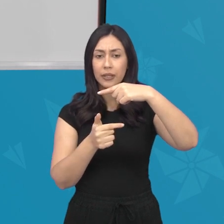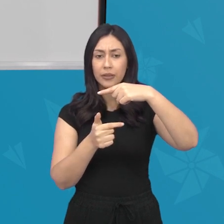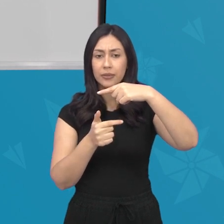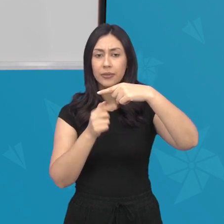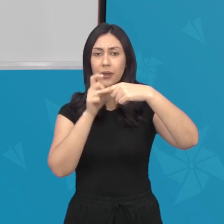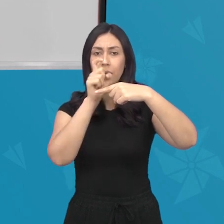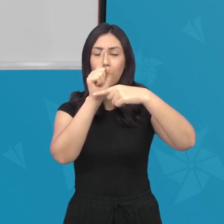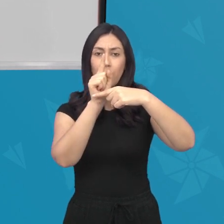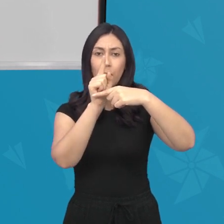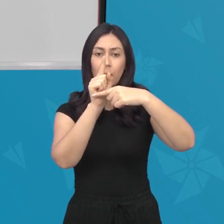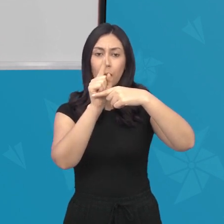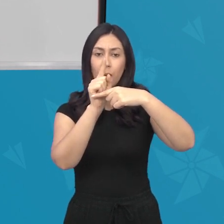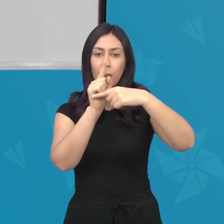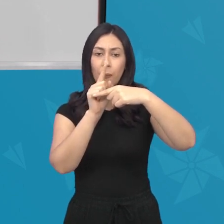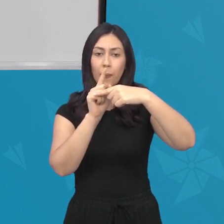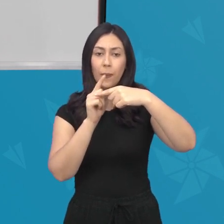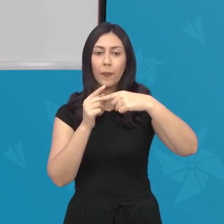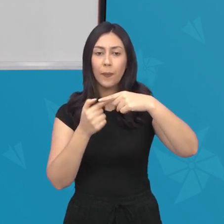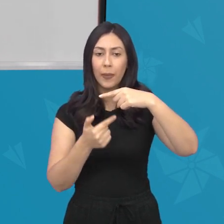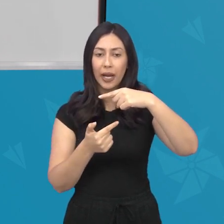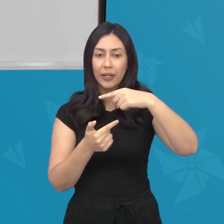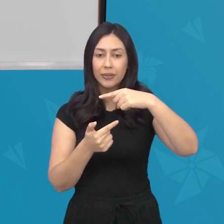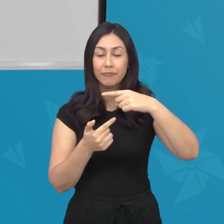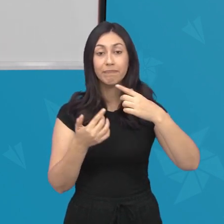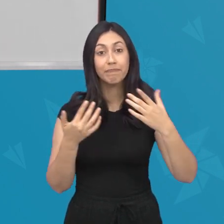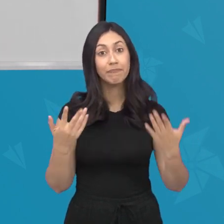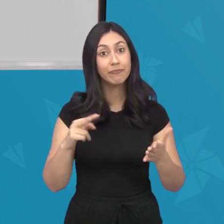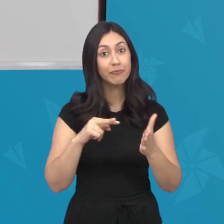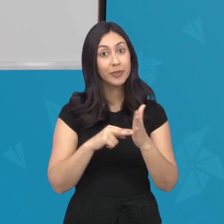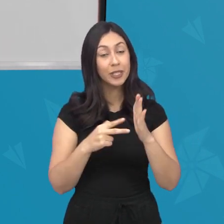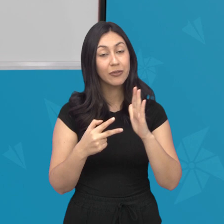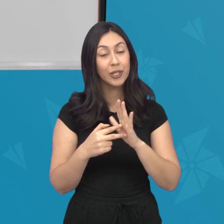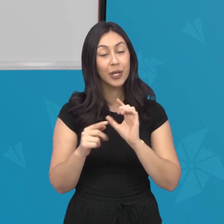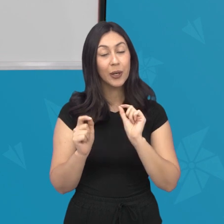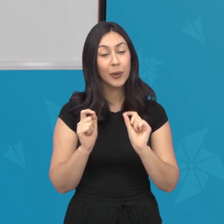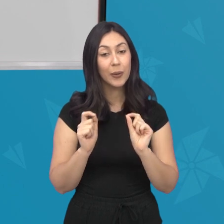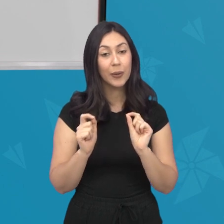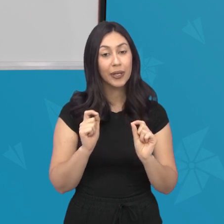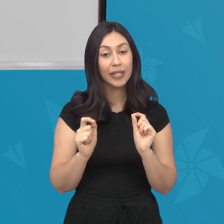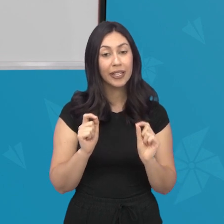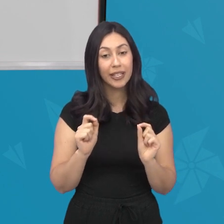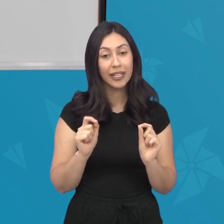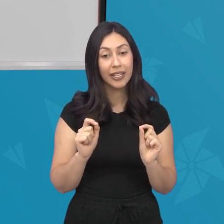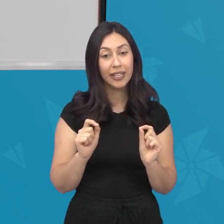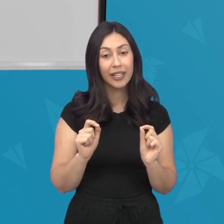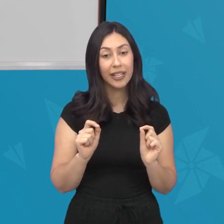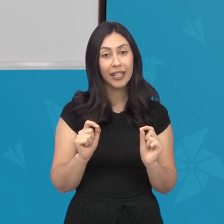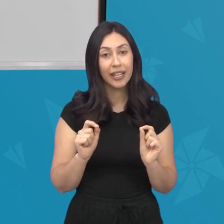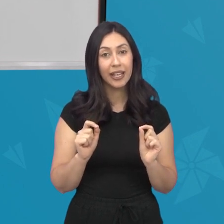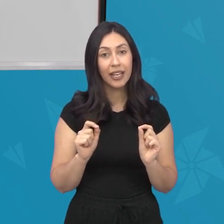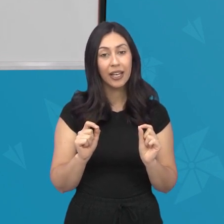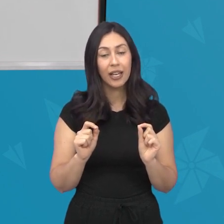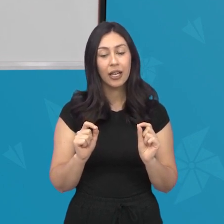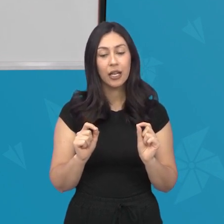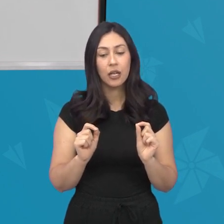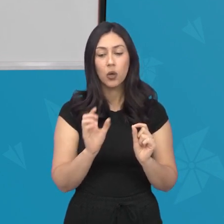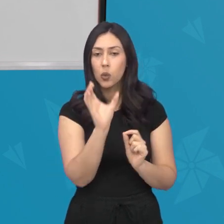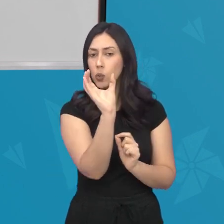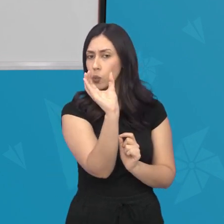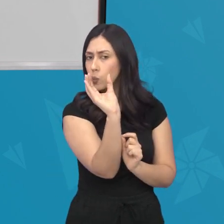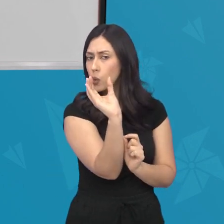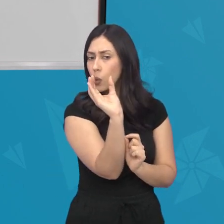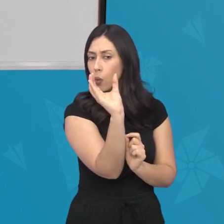certo? A gente multiplicaria todos esses valores por meio. Isso quer dizer que as parábolas seriam uma parábola mais aberta, assim, ó.